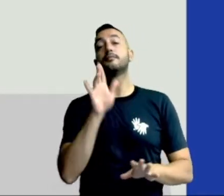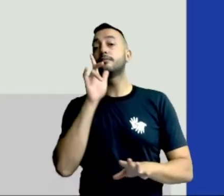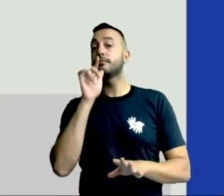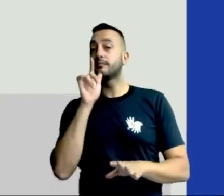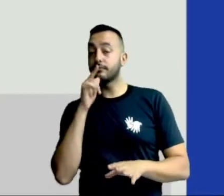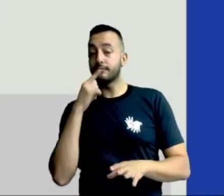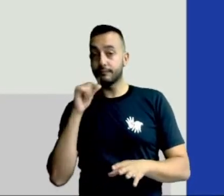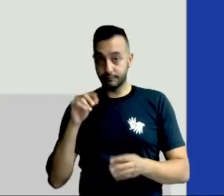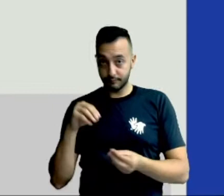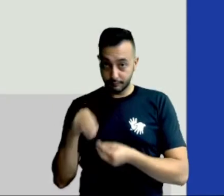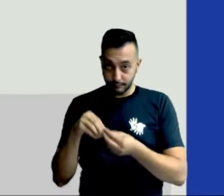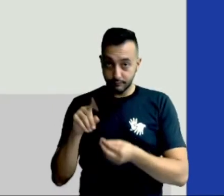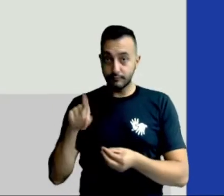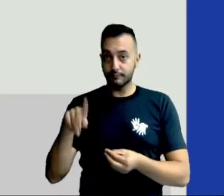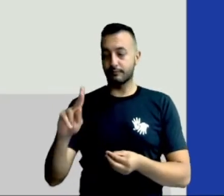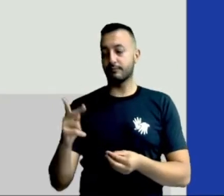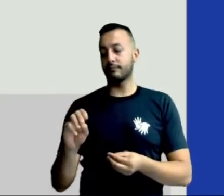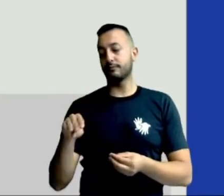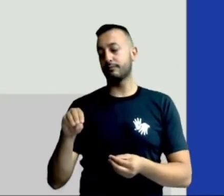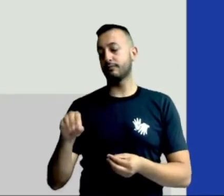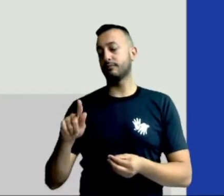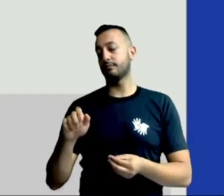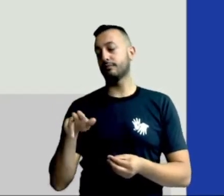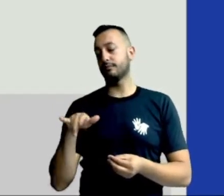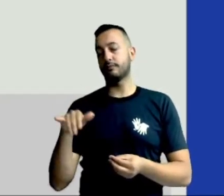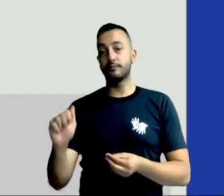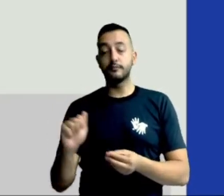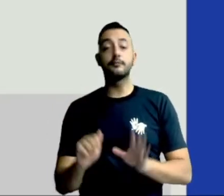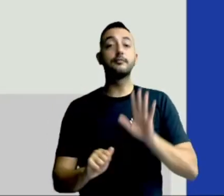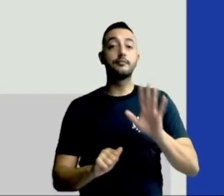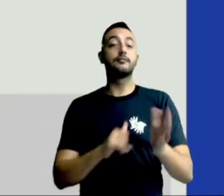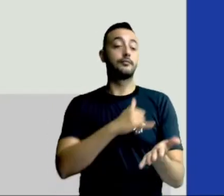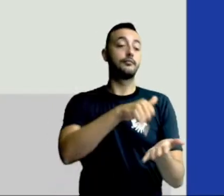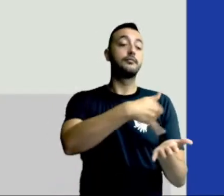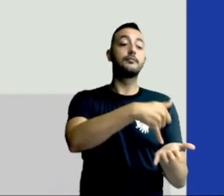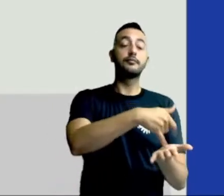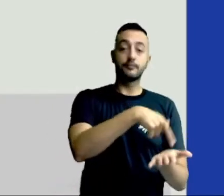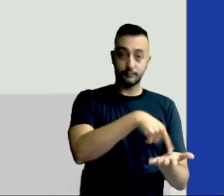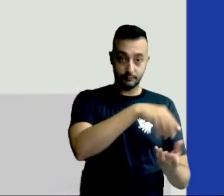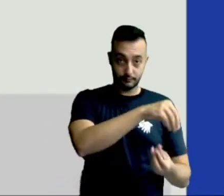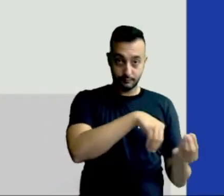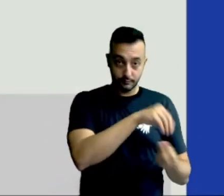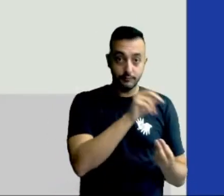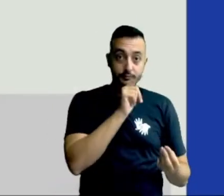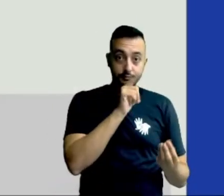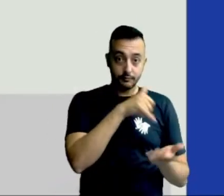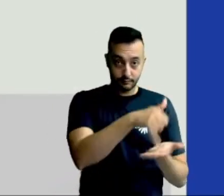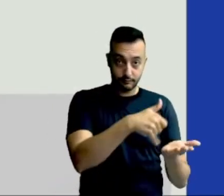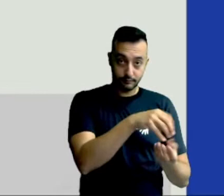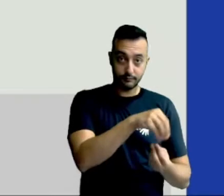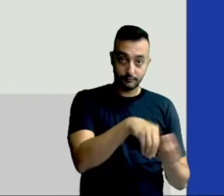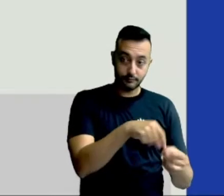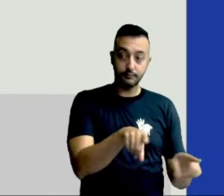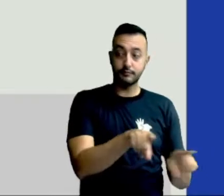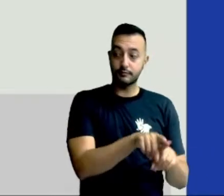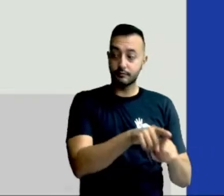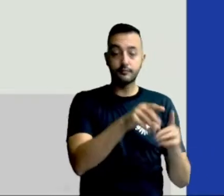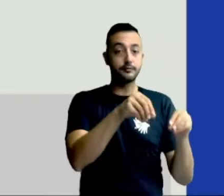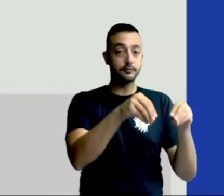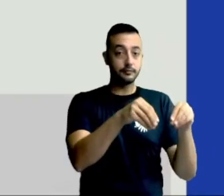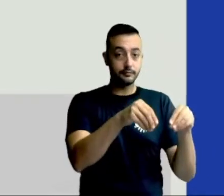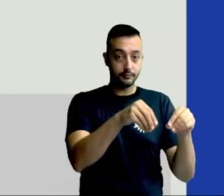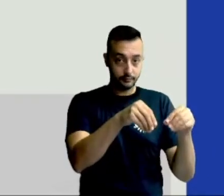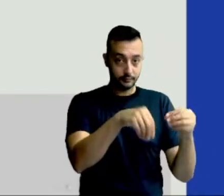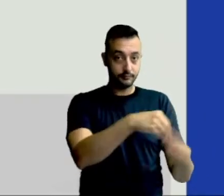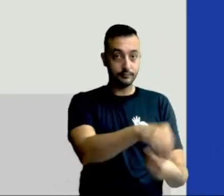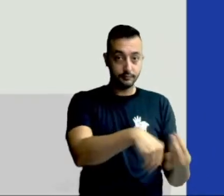mistura homogênea. E o óleo, né, que a gente colocou o azeite com a água e também a areia, como a gente vê nessa imagem,